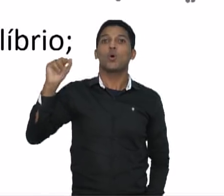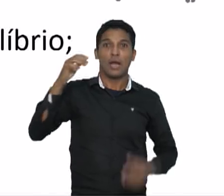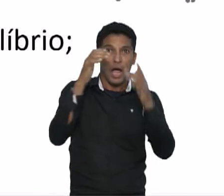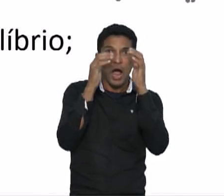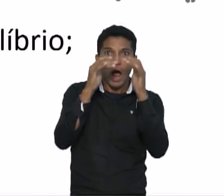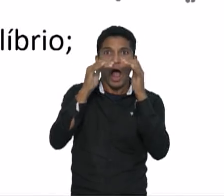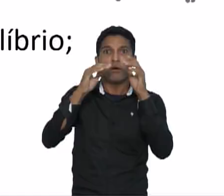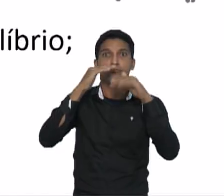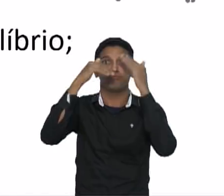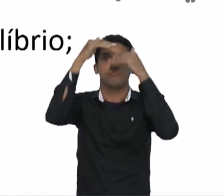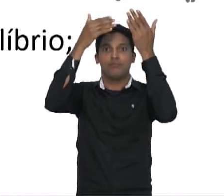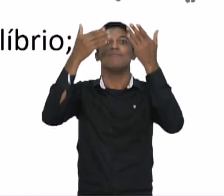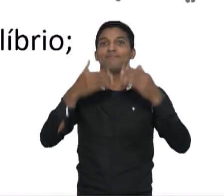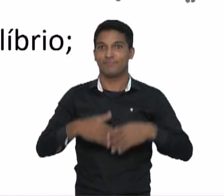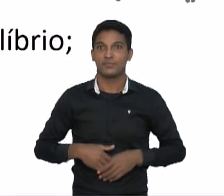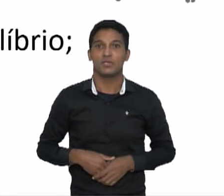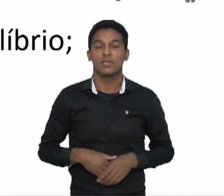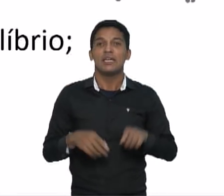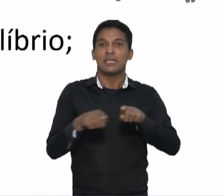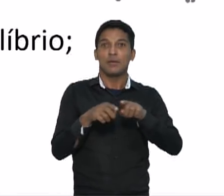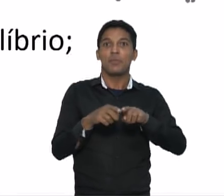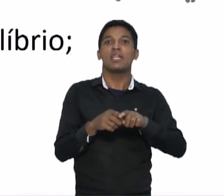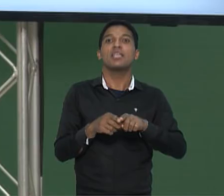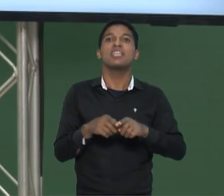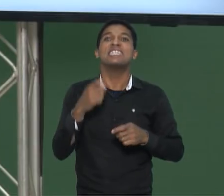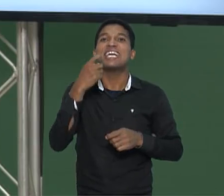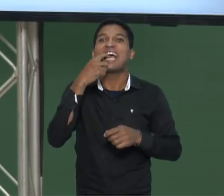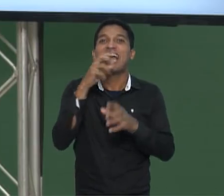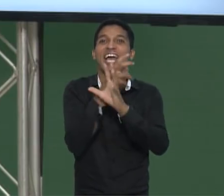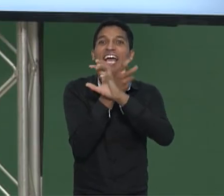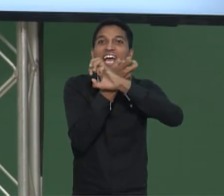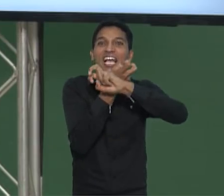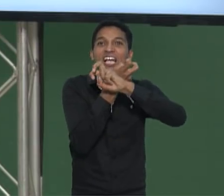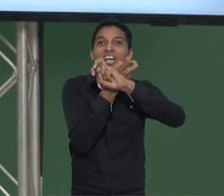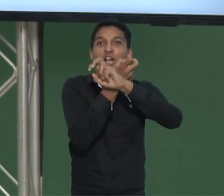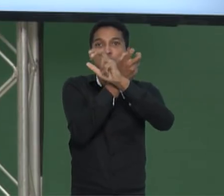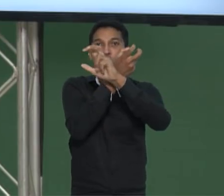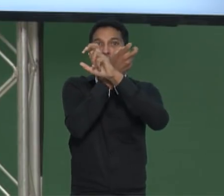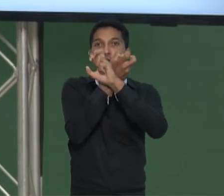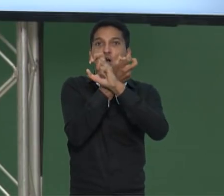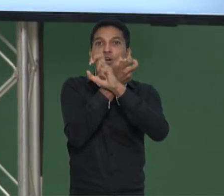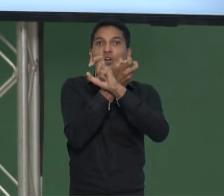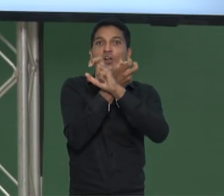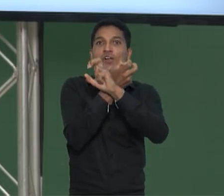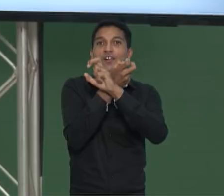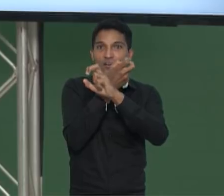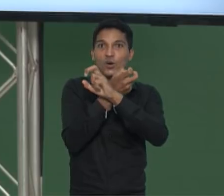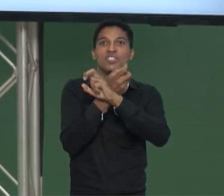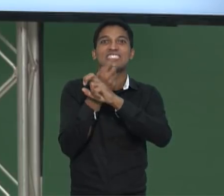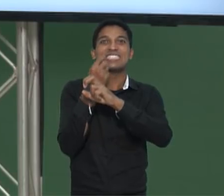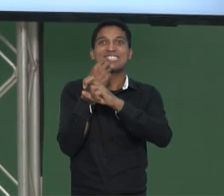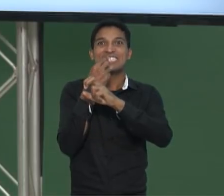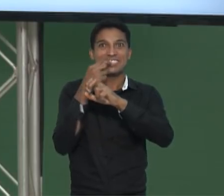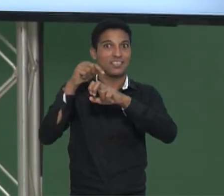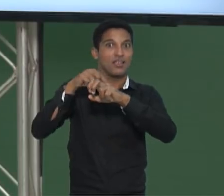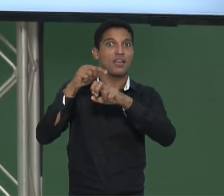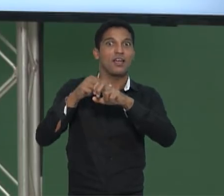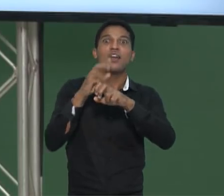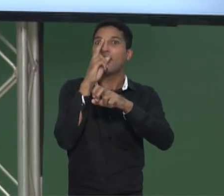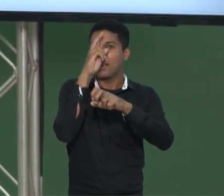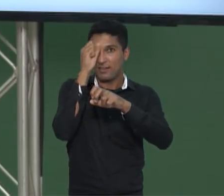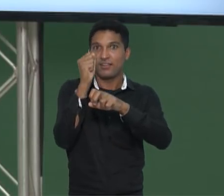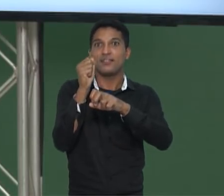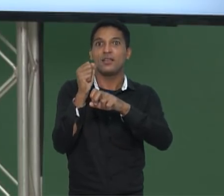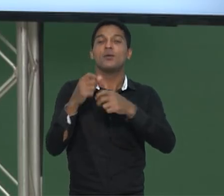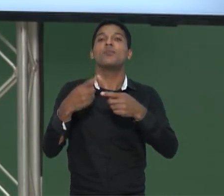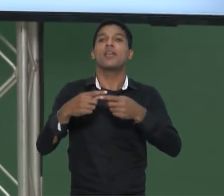massa óssea, evitando fraturas. Se eu treino o meu músculo e deixo o meu músculo mais forte, o meu